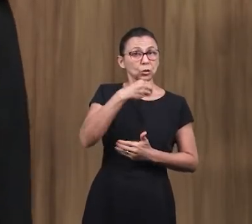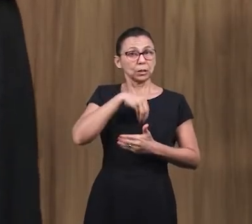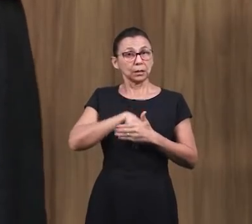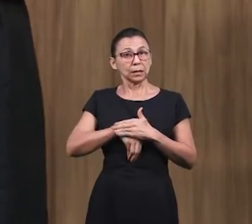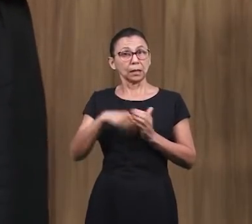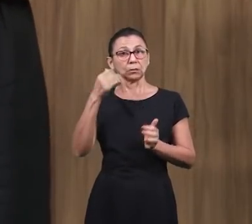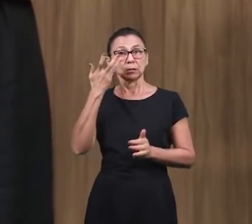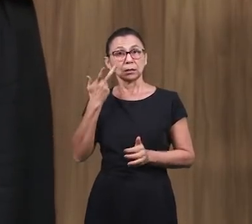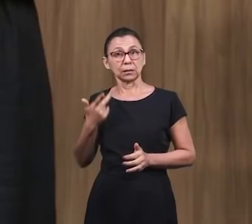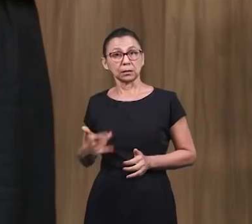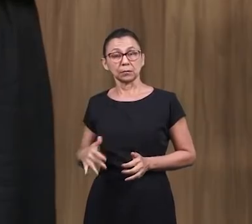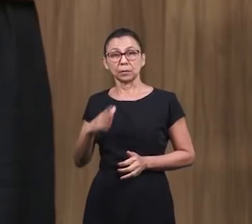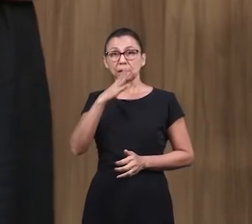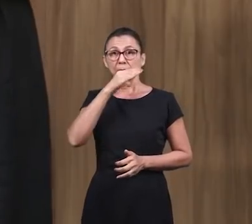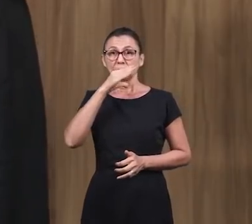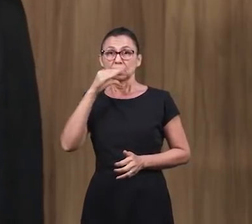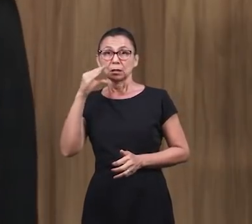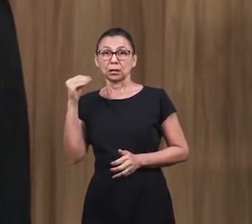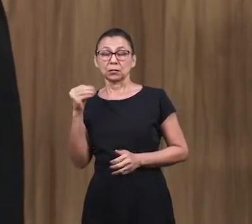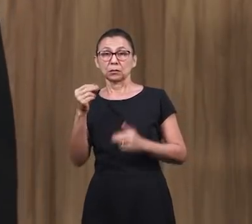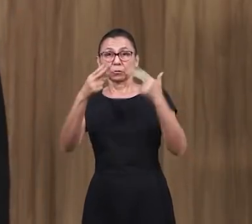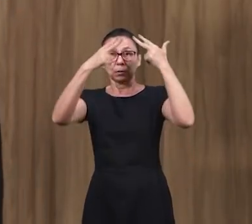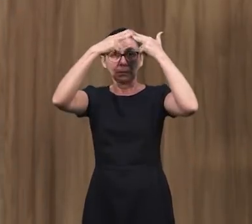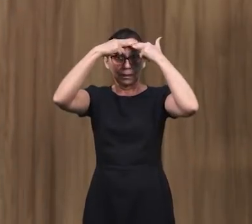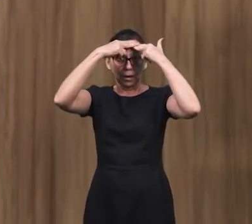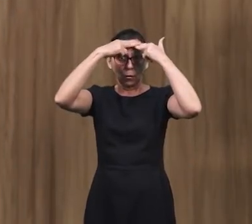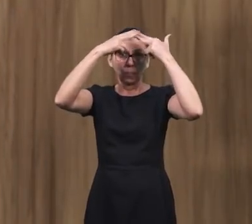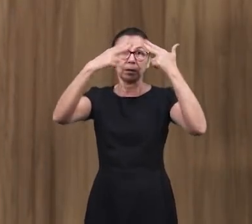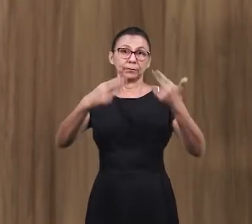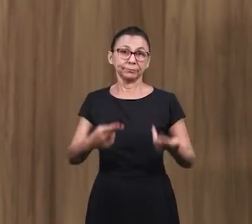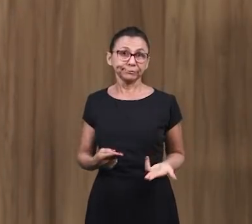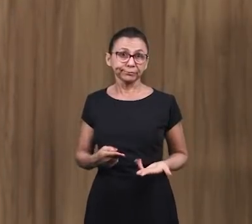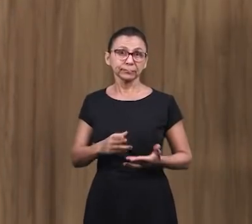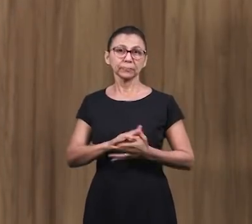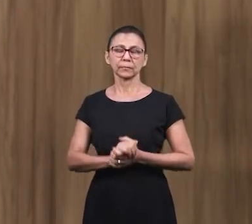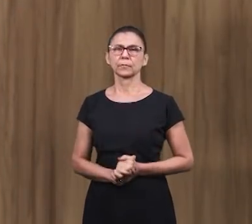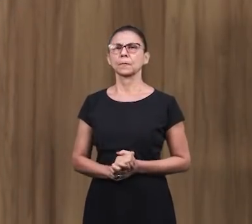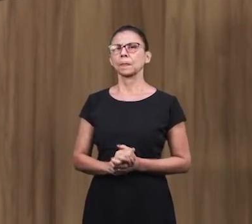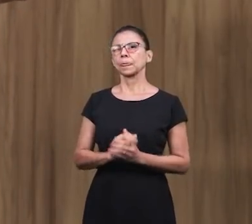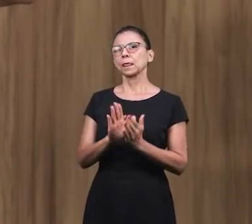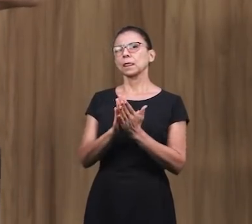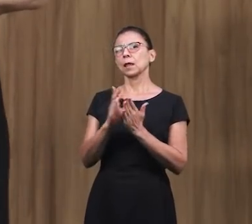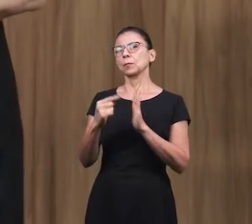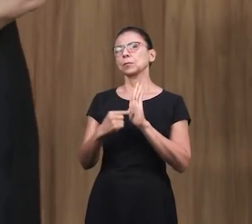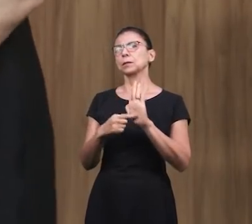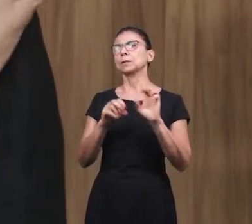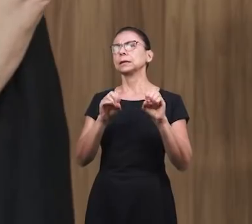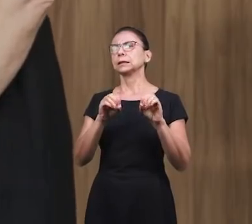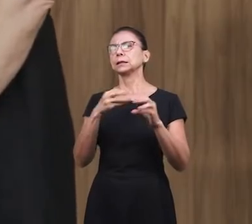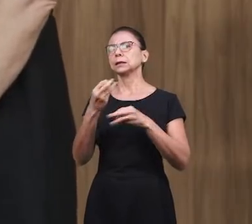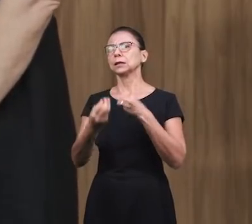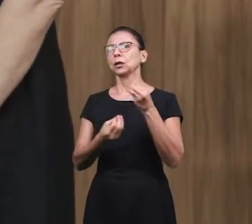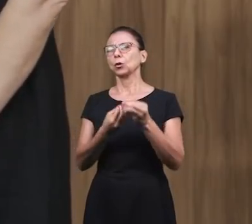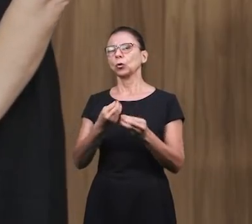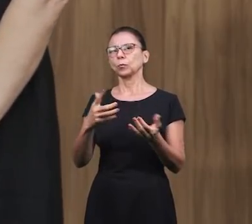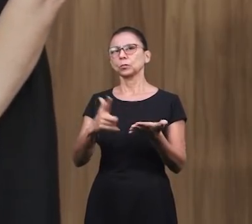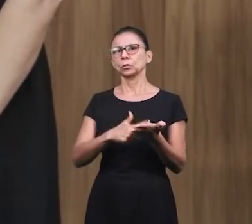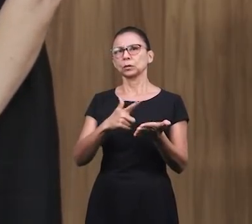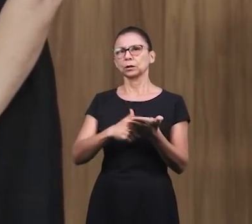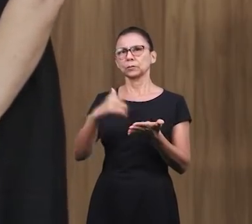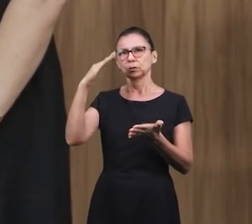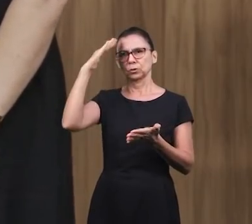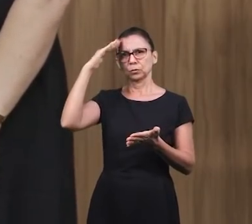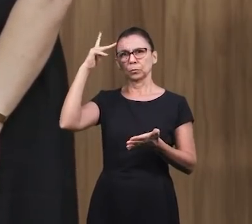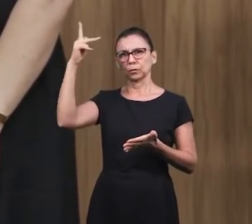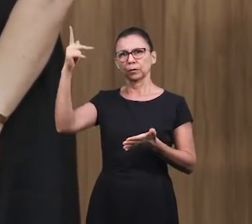crianças, intermediários e adolescentes. Mas sabe como o Senhor nos ensina na sua palavra? No livro de